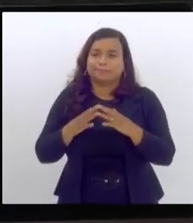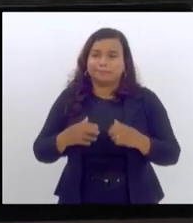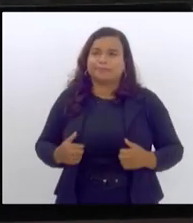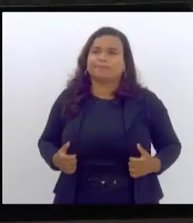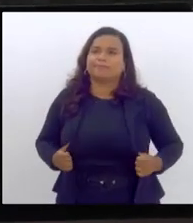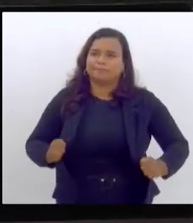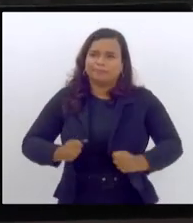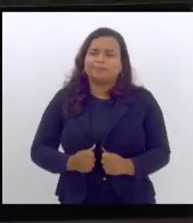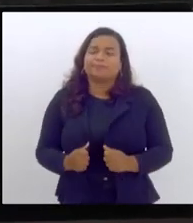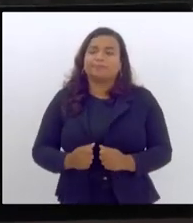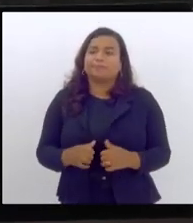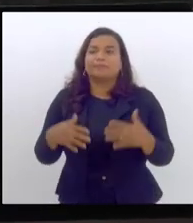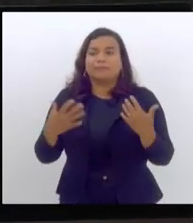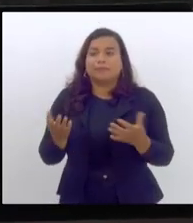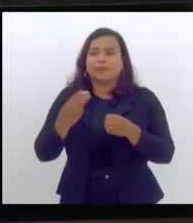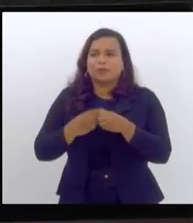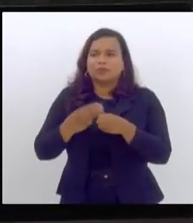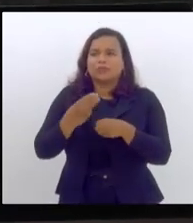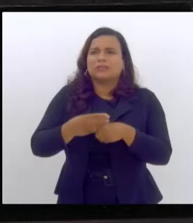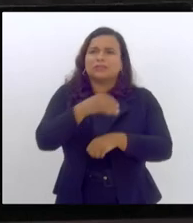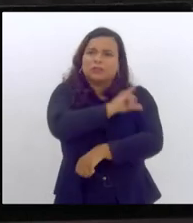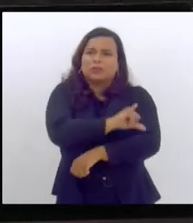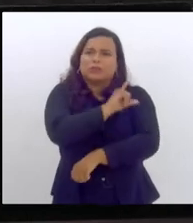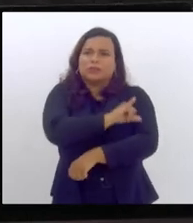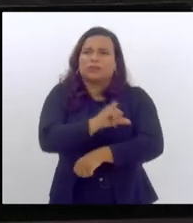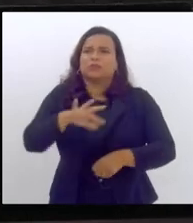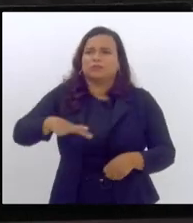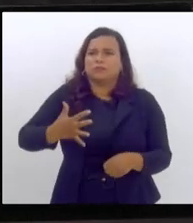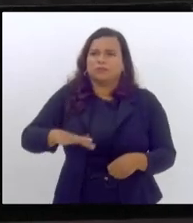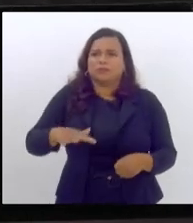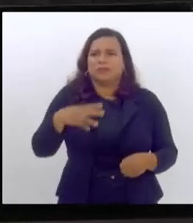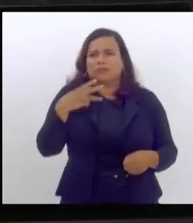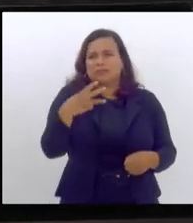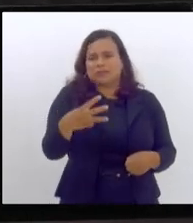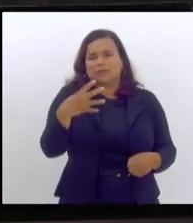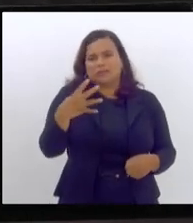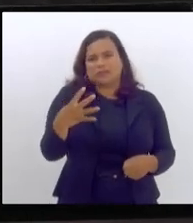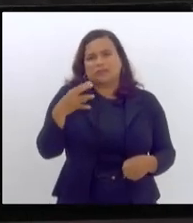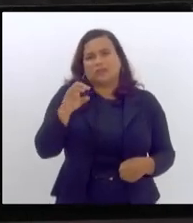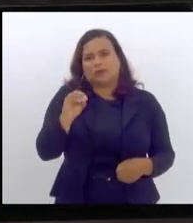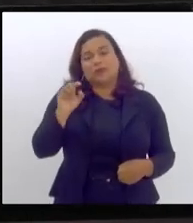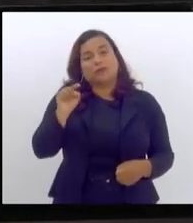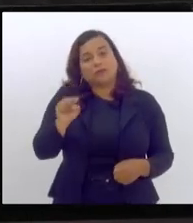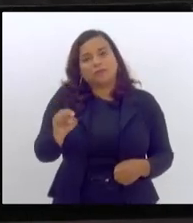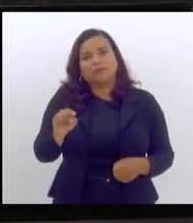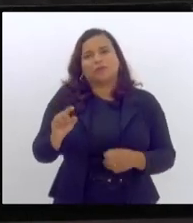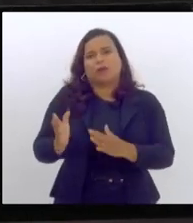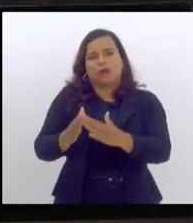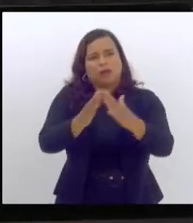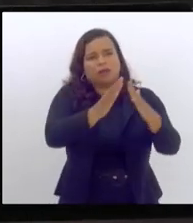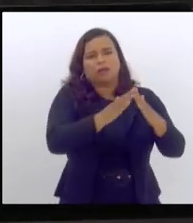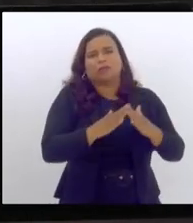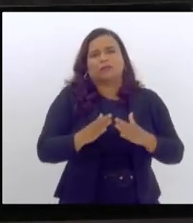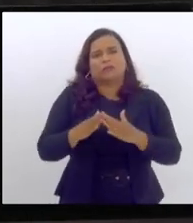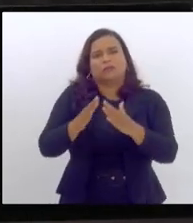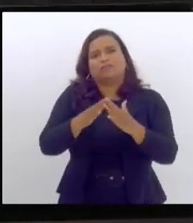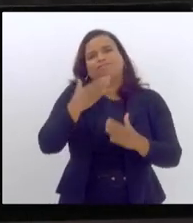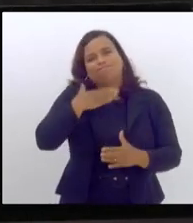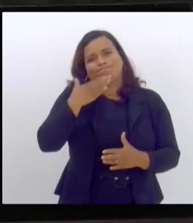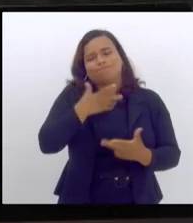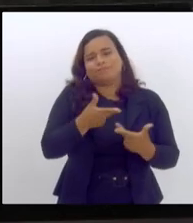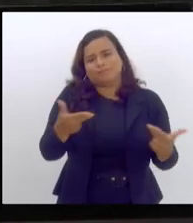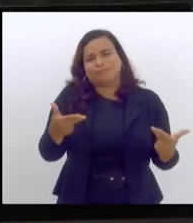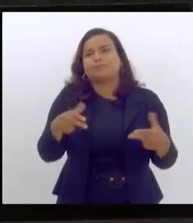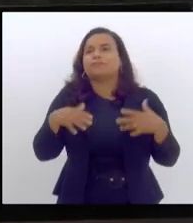nosso déficit, e no município do Rio de Janeiro, em torno de 340 mil moradias deficitárias. Então, eu tenho